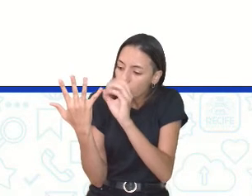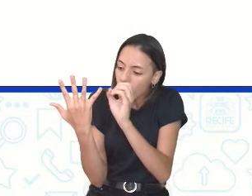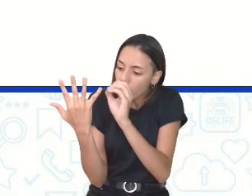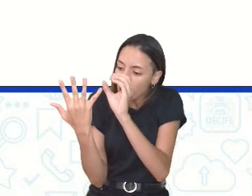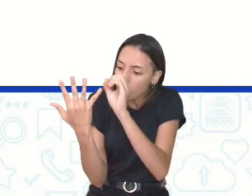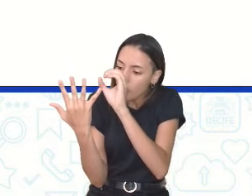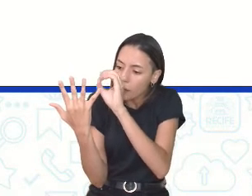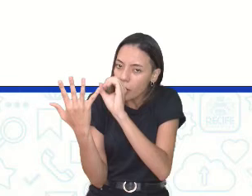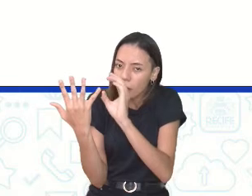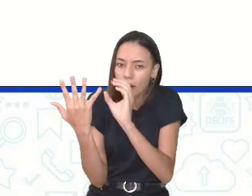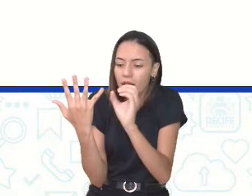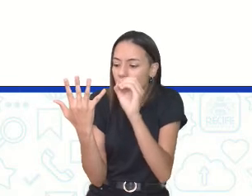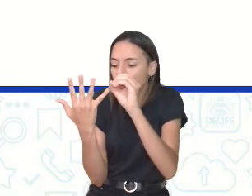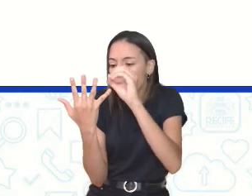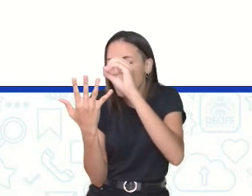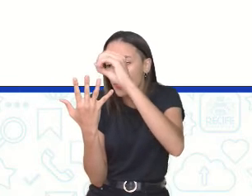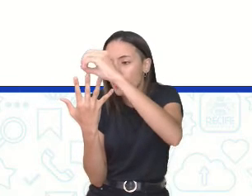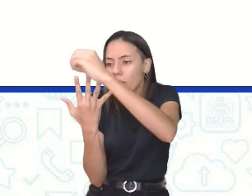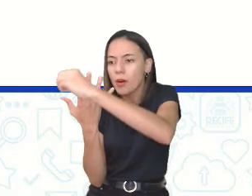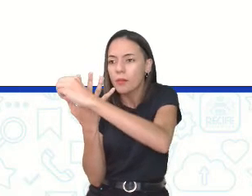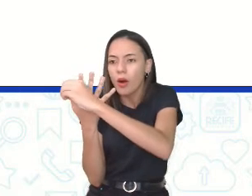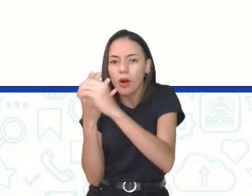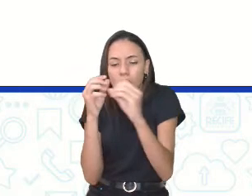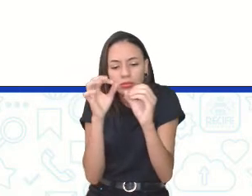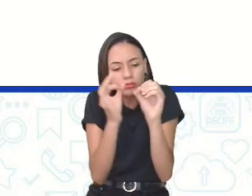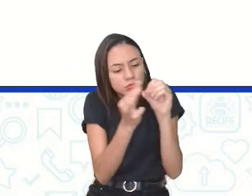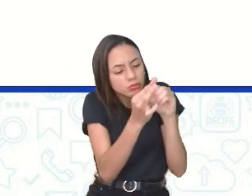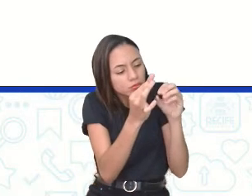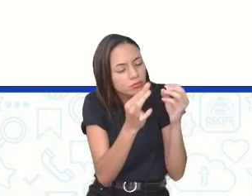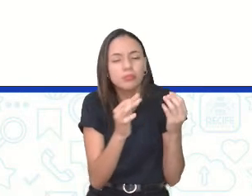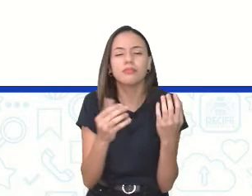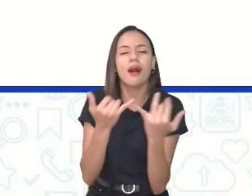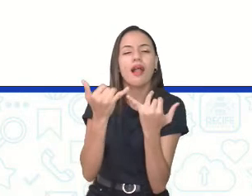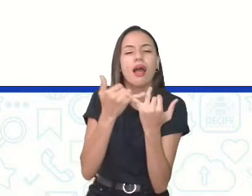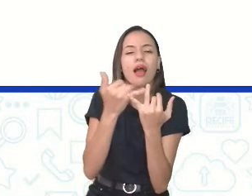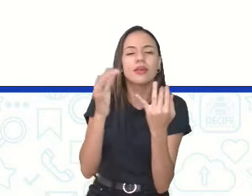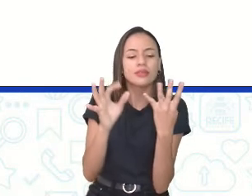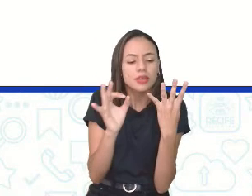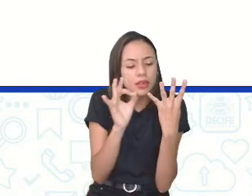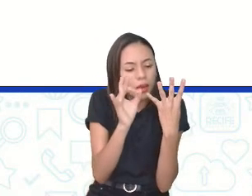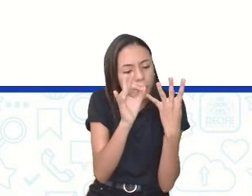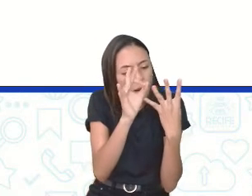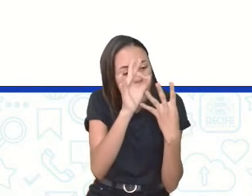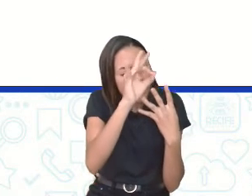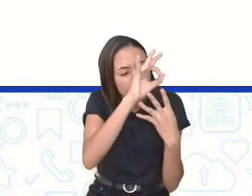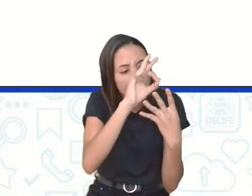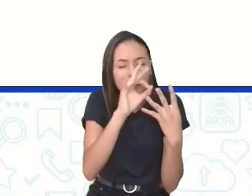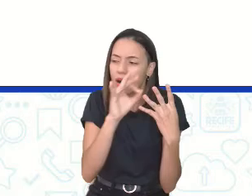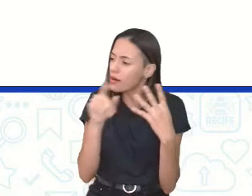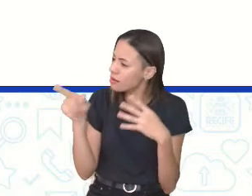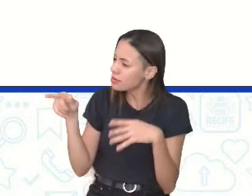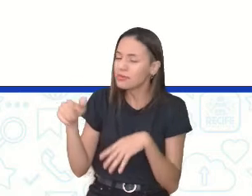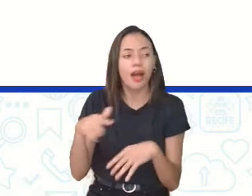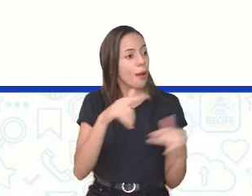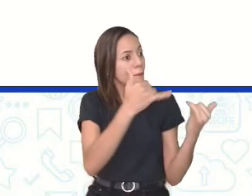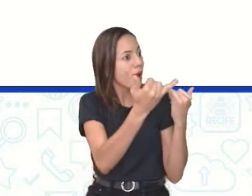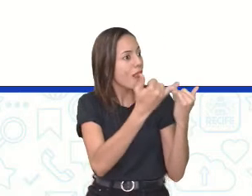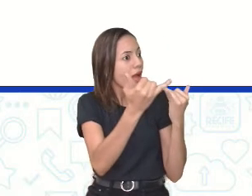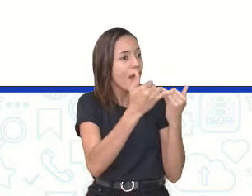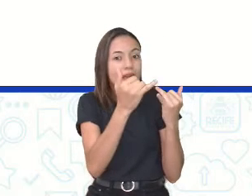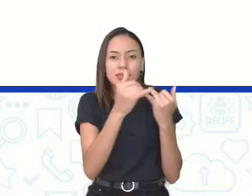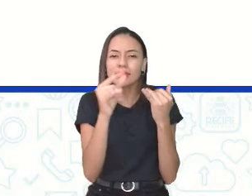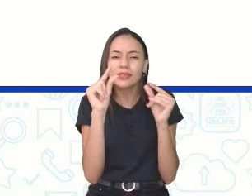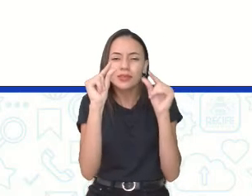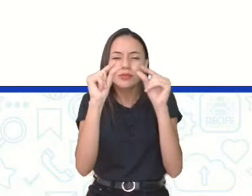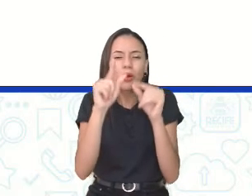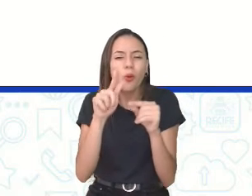um monte de bolinha, alguma coisa unidinha ali, né? Como se fosse um grãozinho, né? É um grãozinho, não é, professora? Parece. Que grãozinho